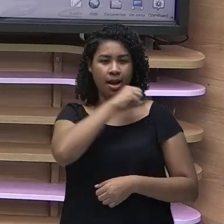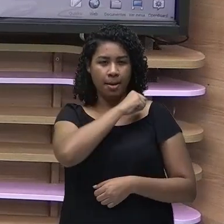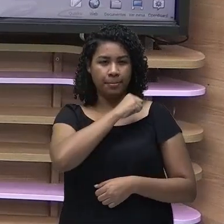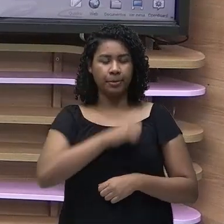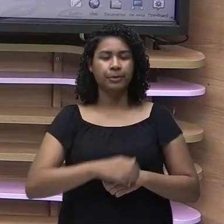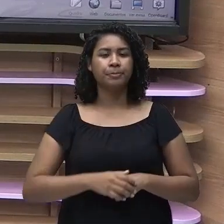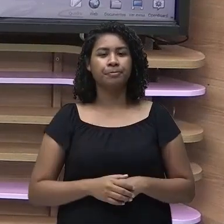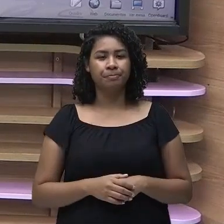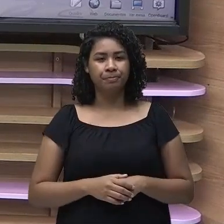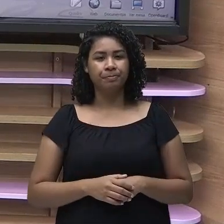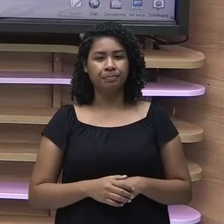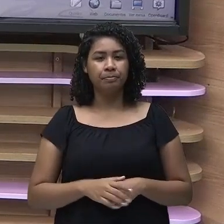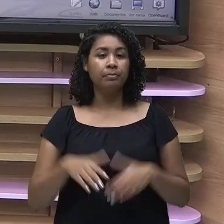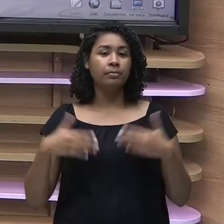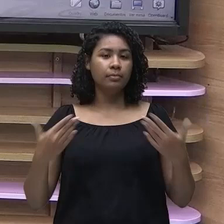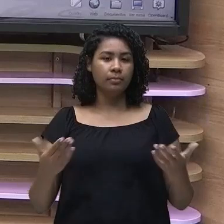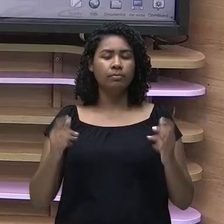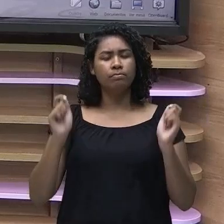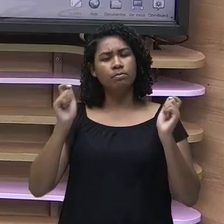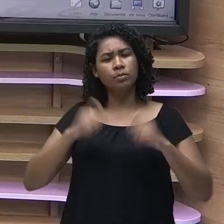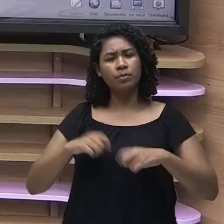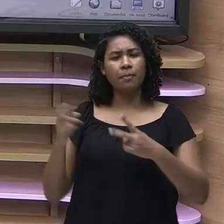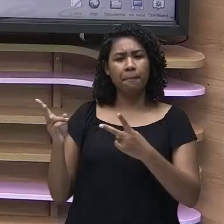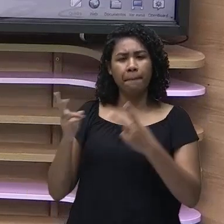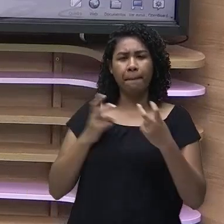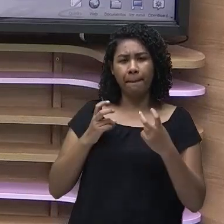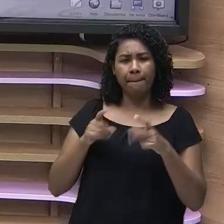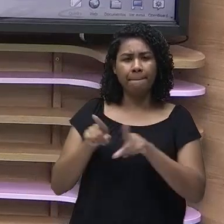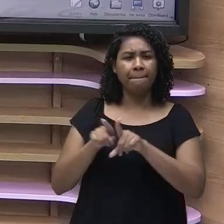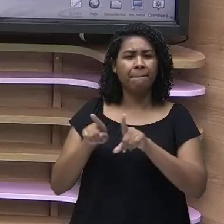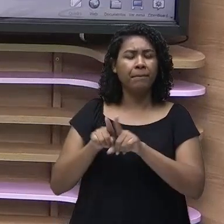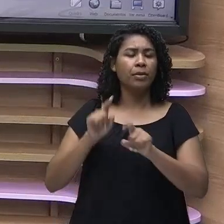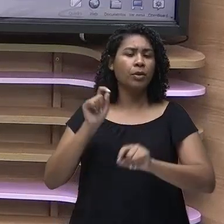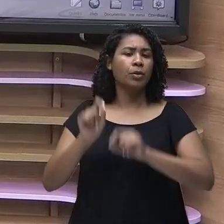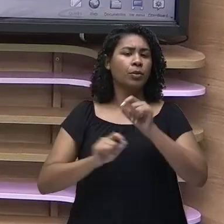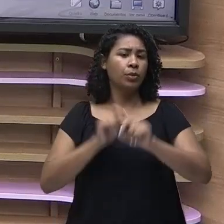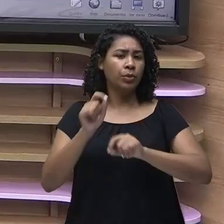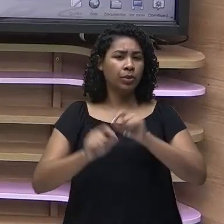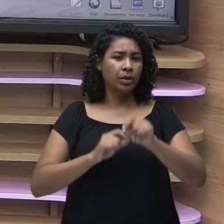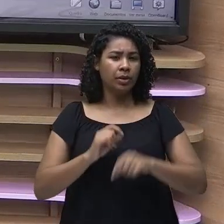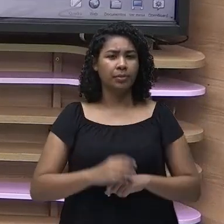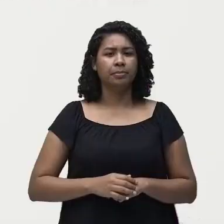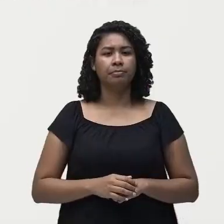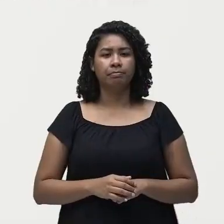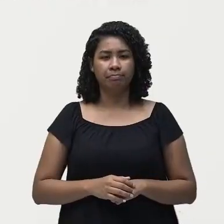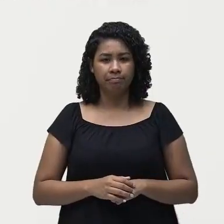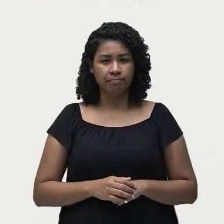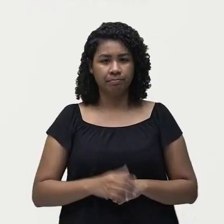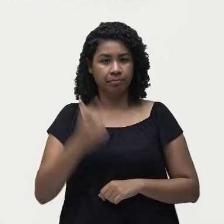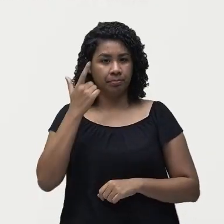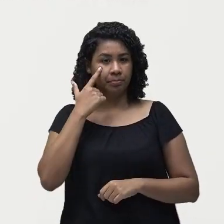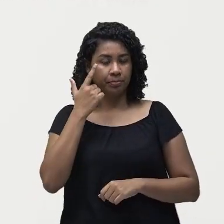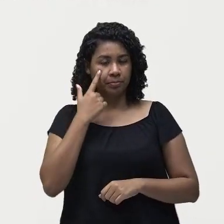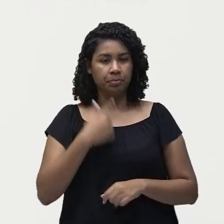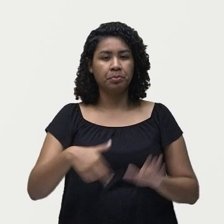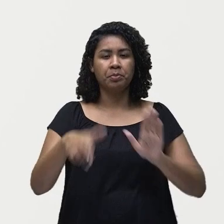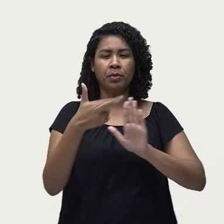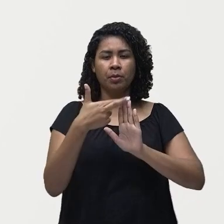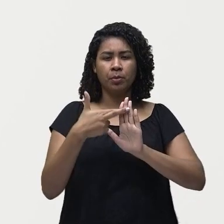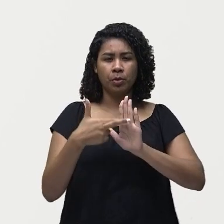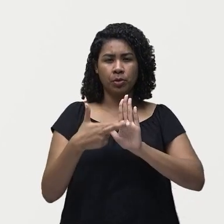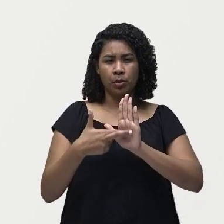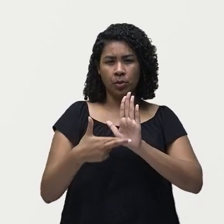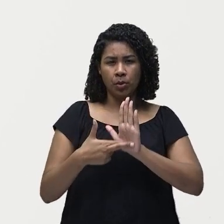né? E aí a gente observa também na nossa aula sobre o protocolo de Montreal, né? Qual a importância